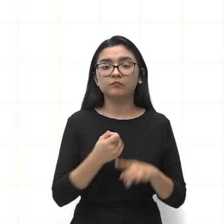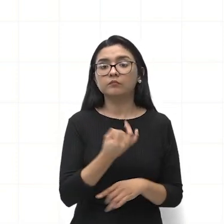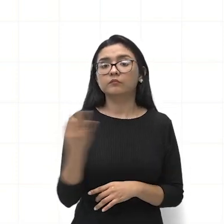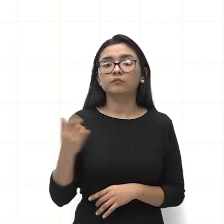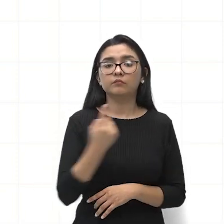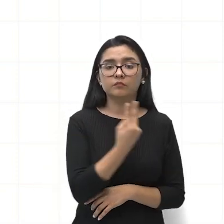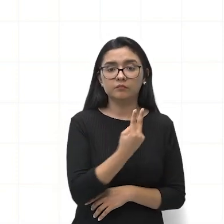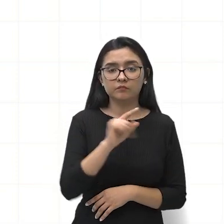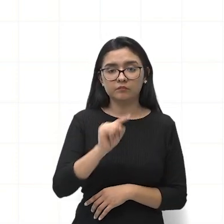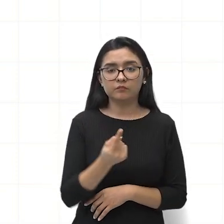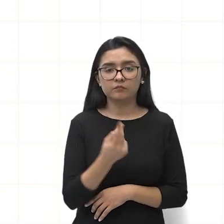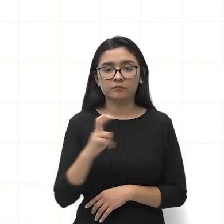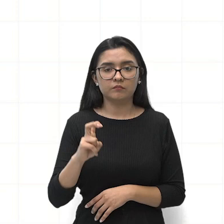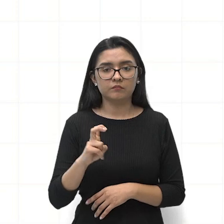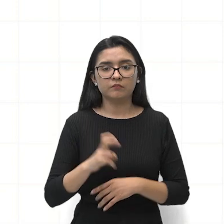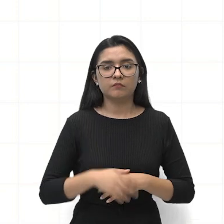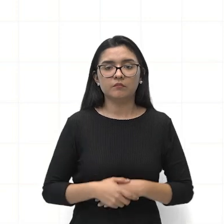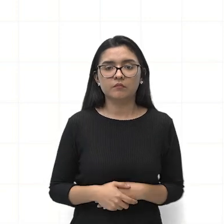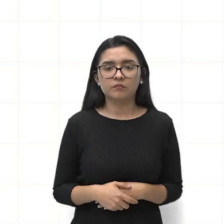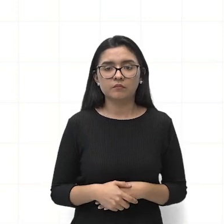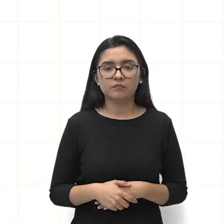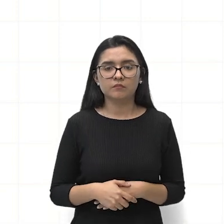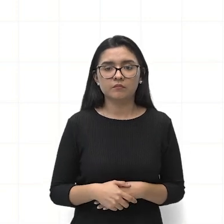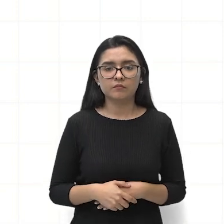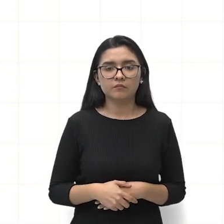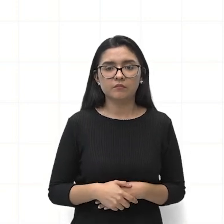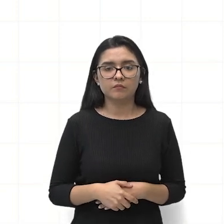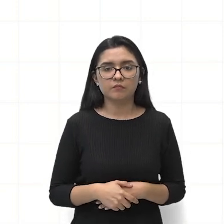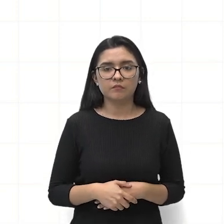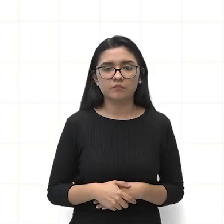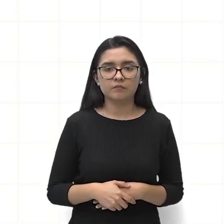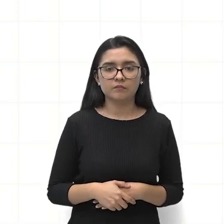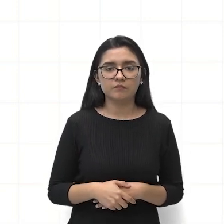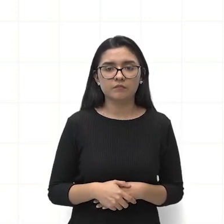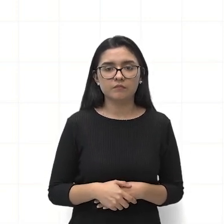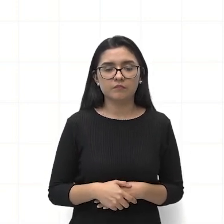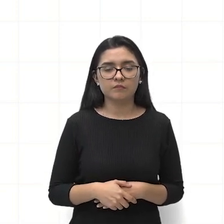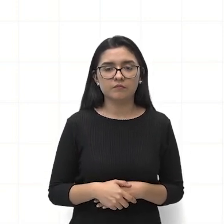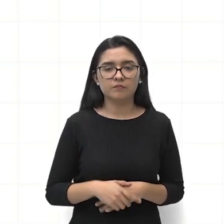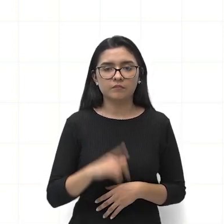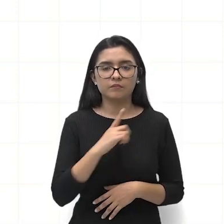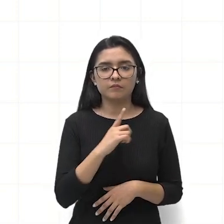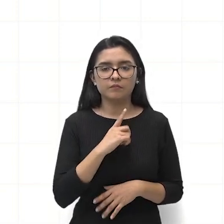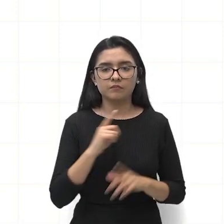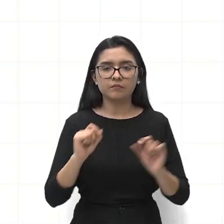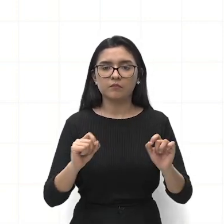quanto? 2,25, correto? E vamos ter esse valor aqui, né?